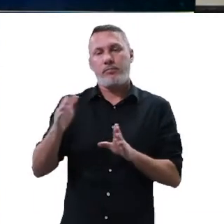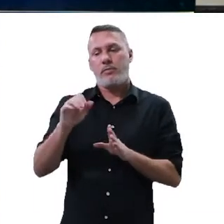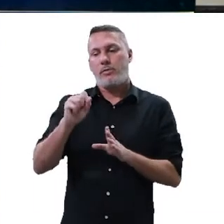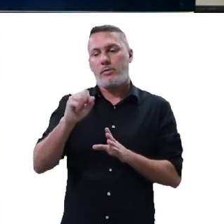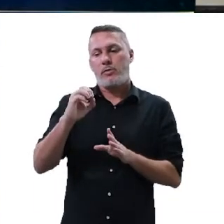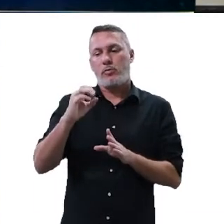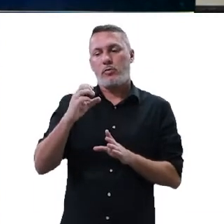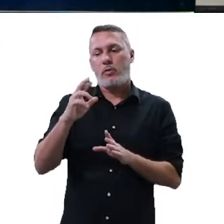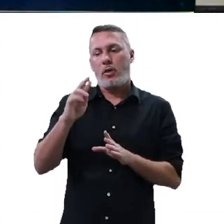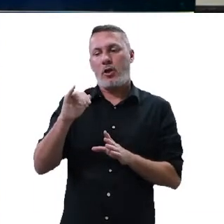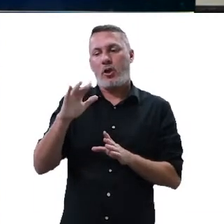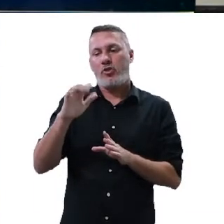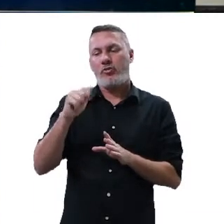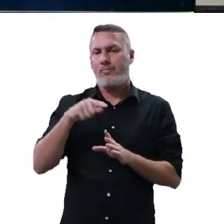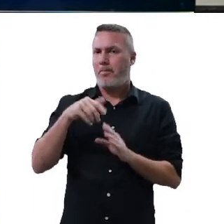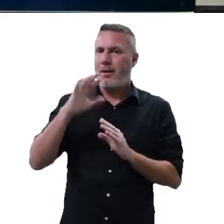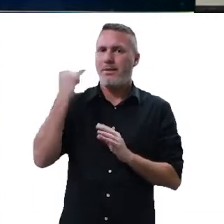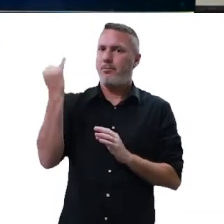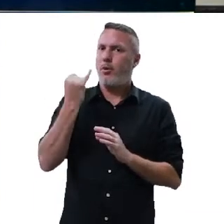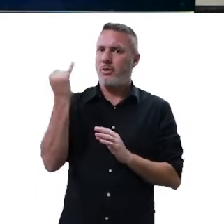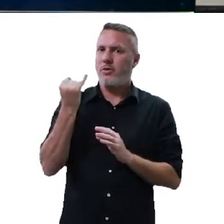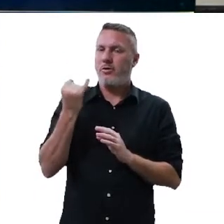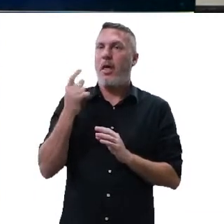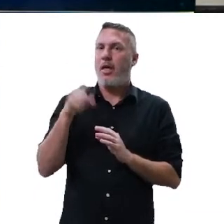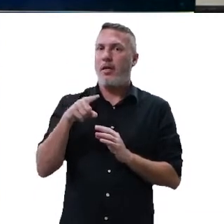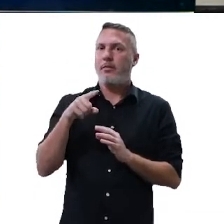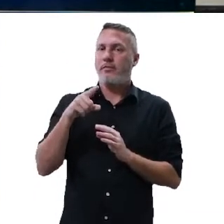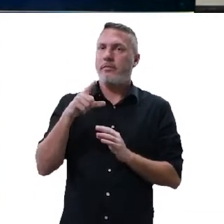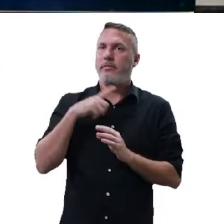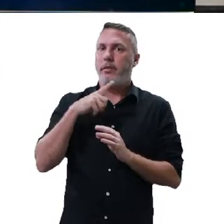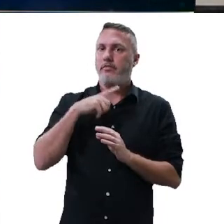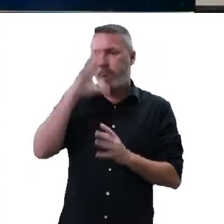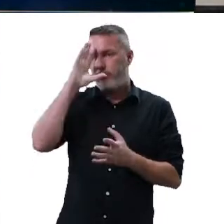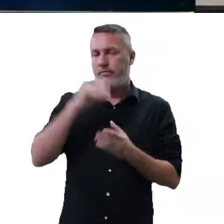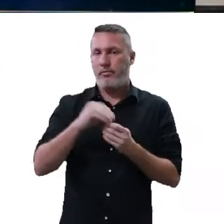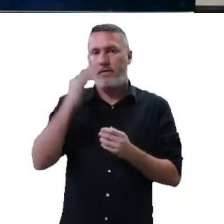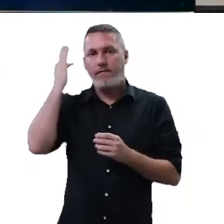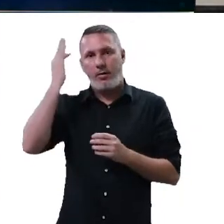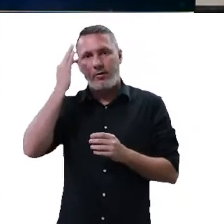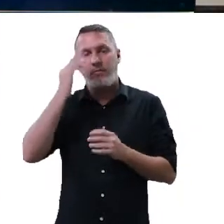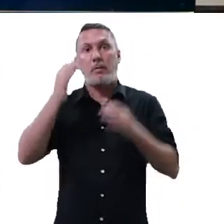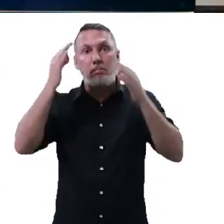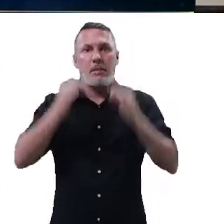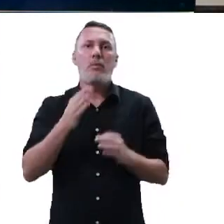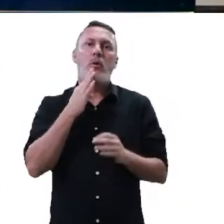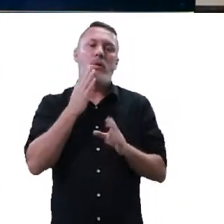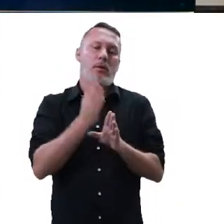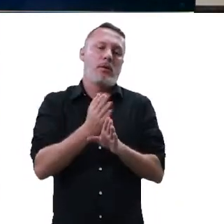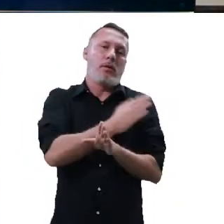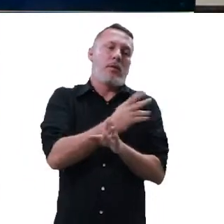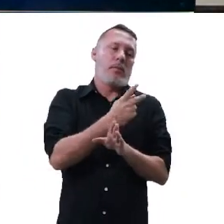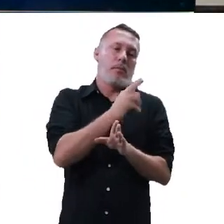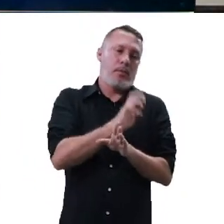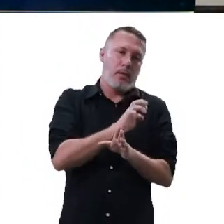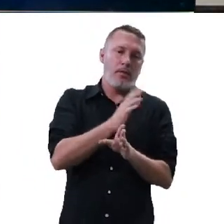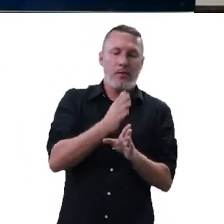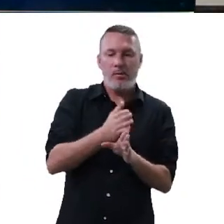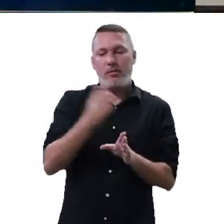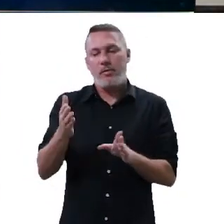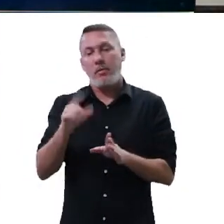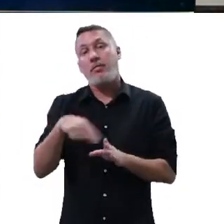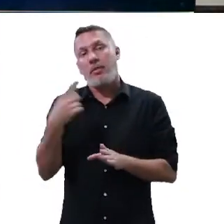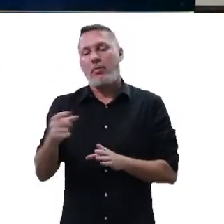período mais importante da filosofia. No entanto, que a filosofia é compreendida entre pré-socráticos e depois do período socrático, ou seja, o